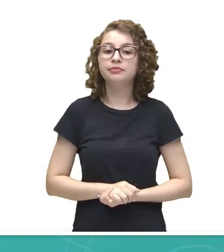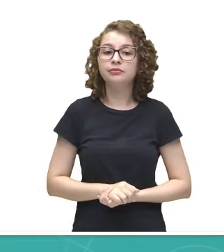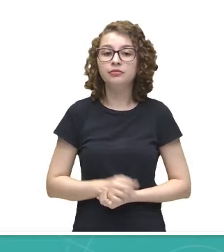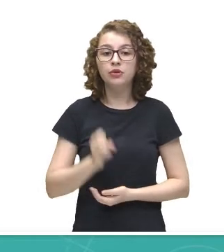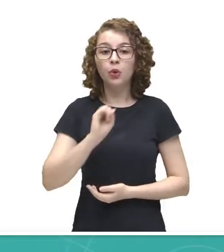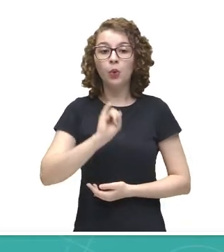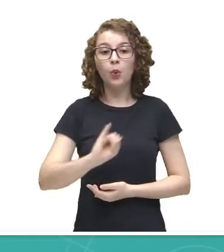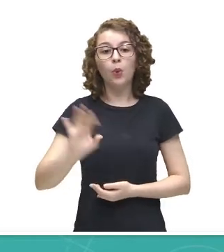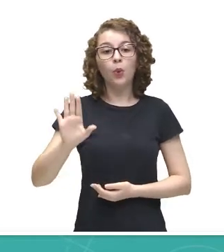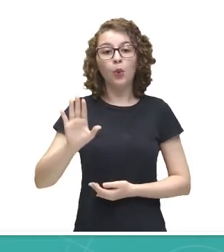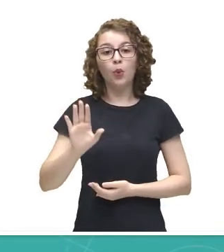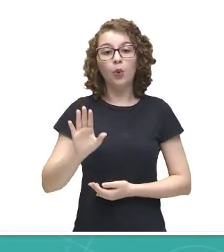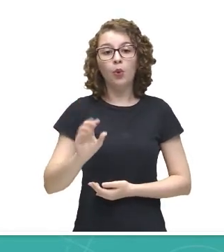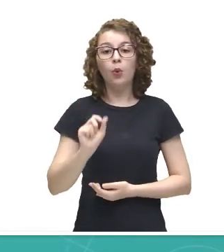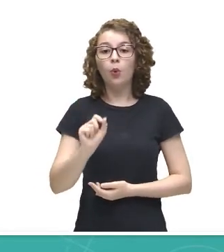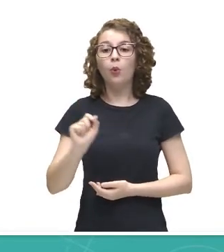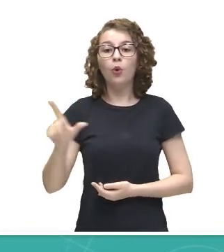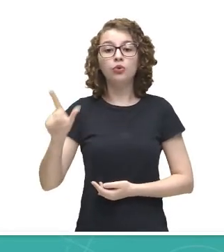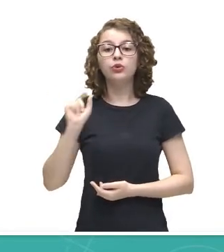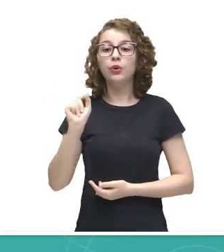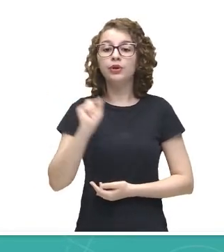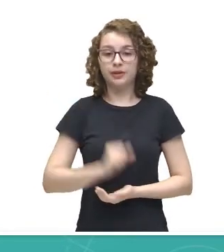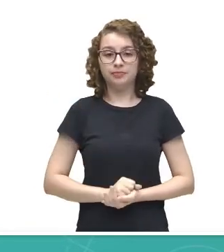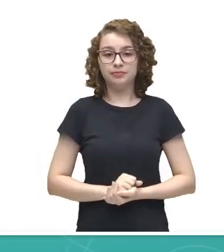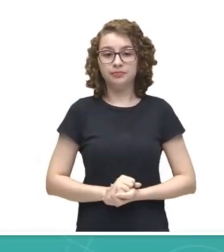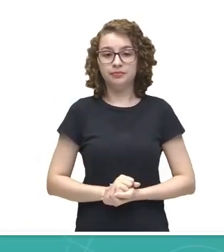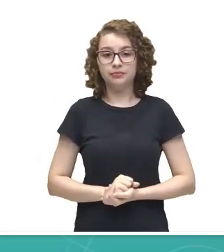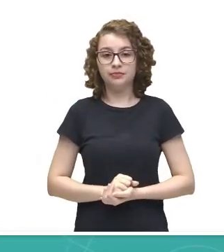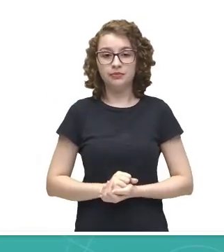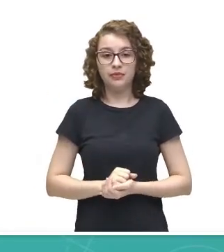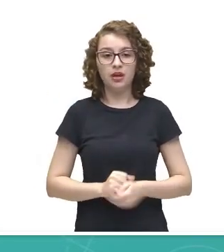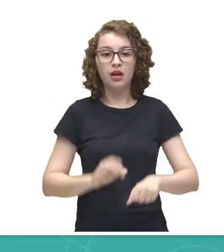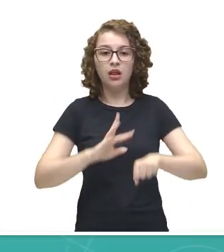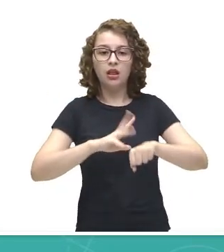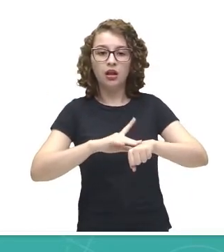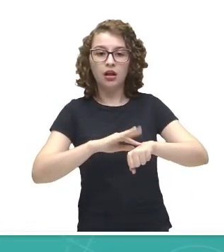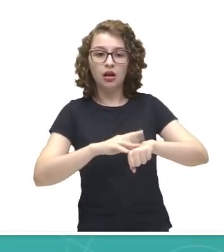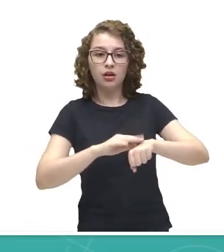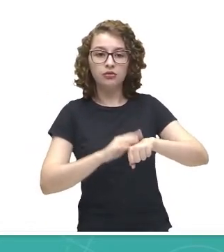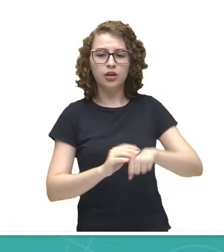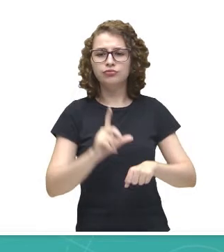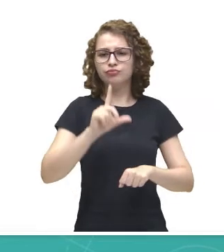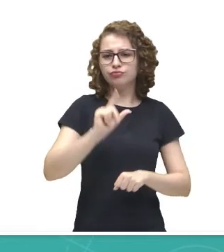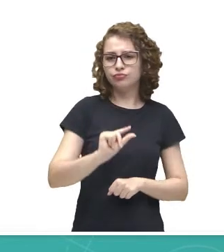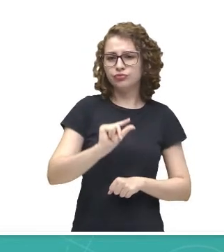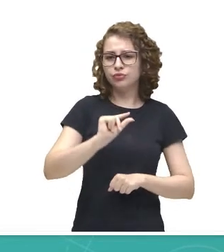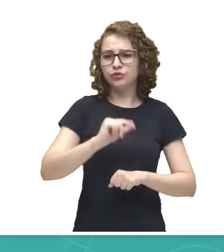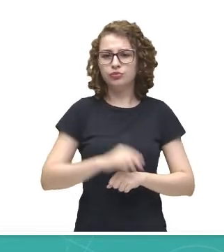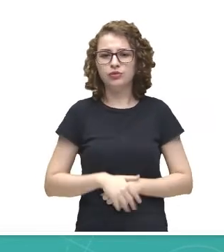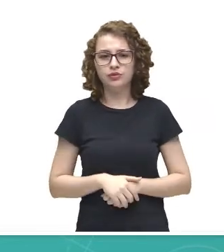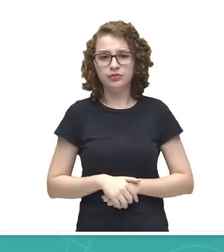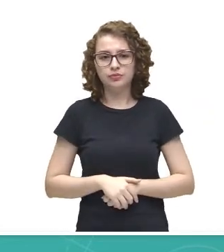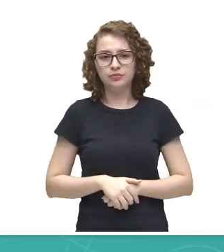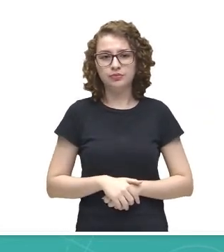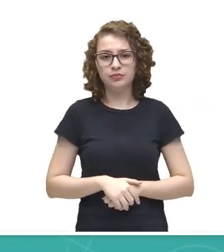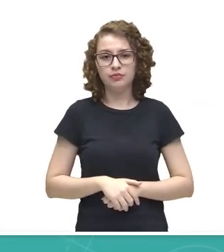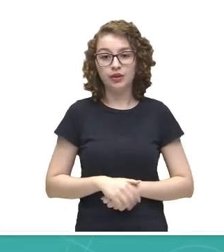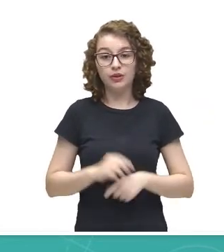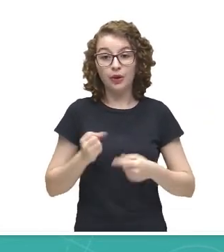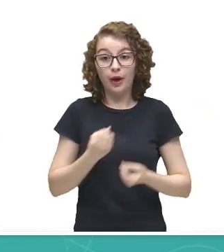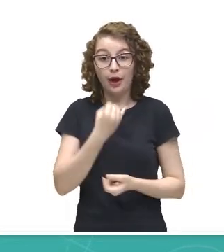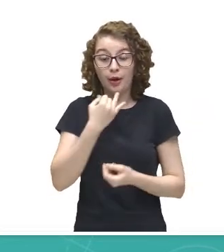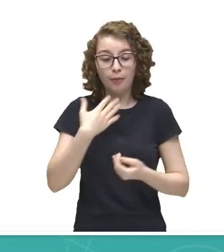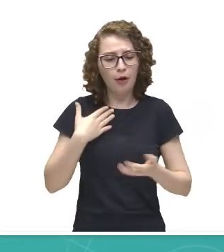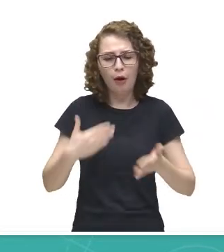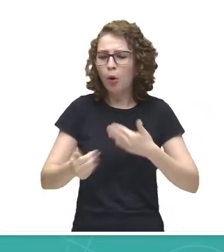da capacidade fisiológica em portadores de doenças crônicas, ou seja, nunca é tarde para iniciar um